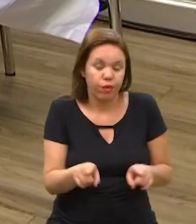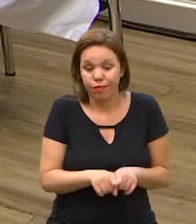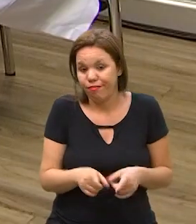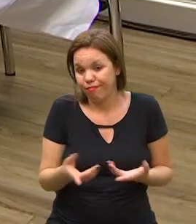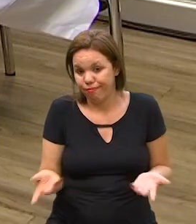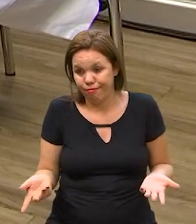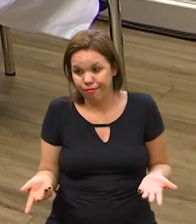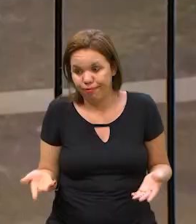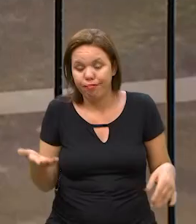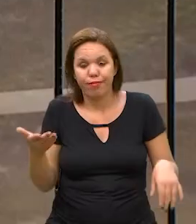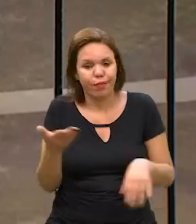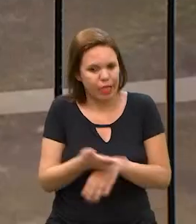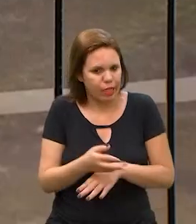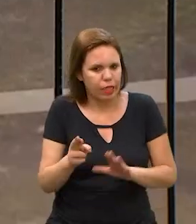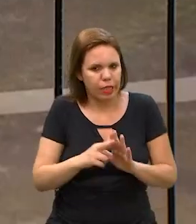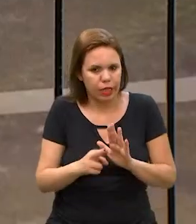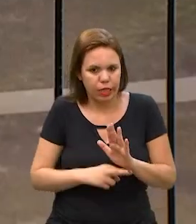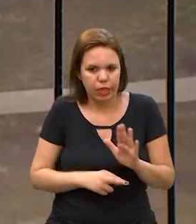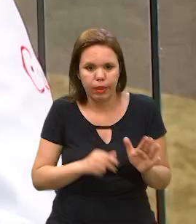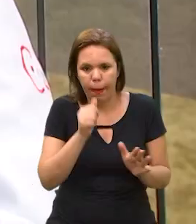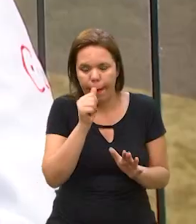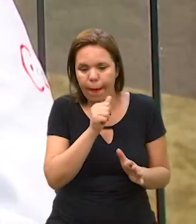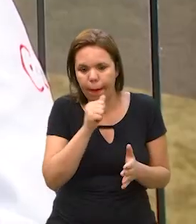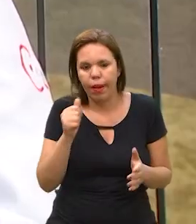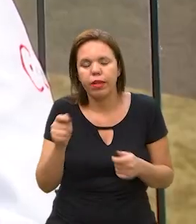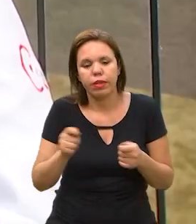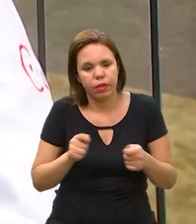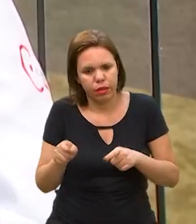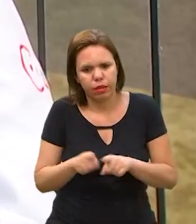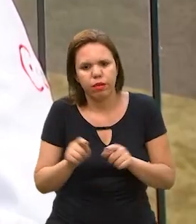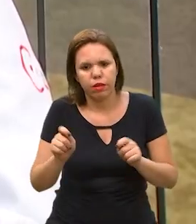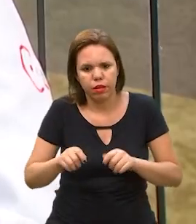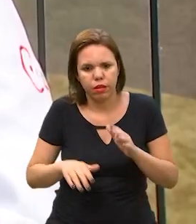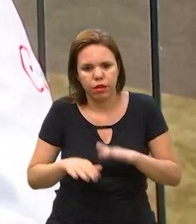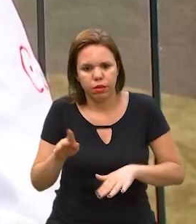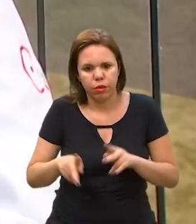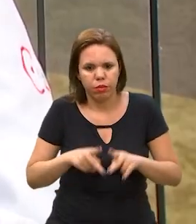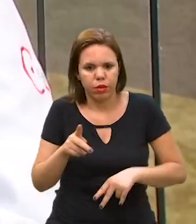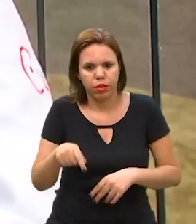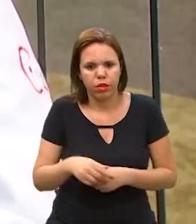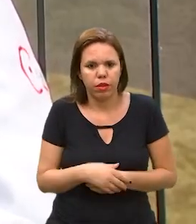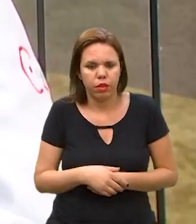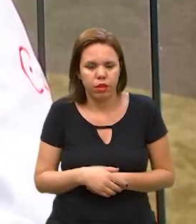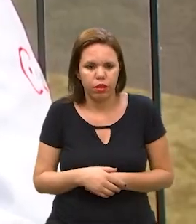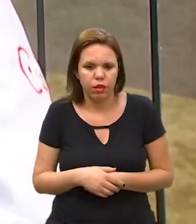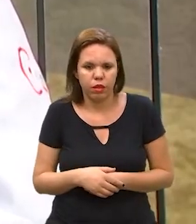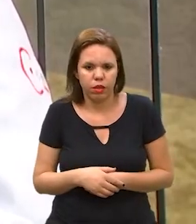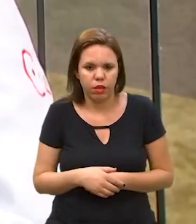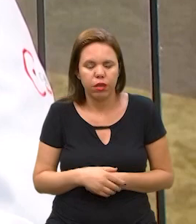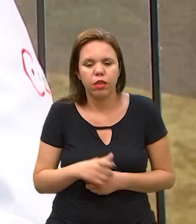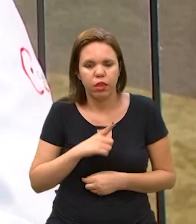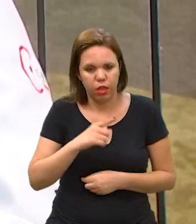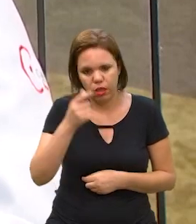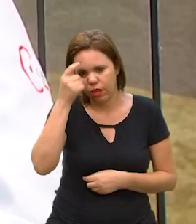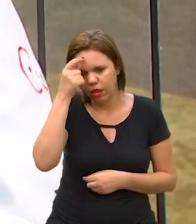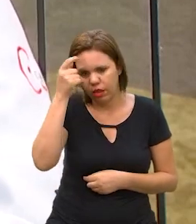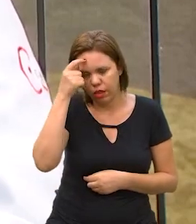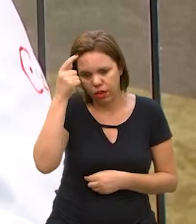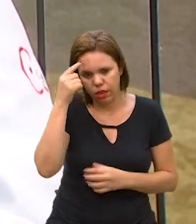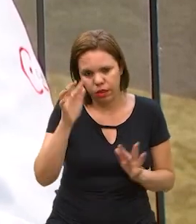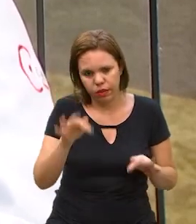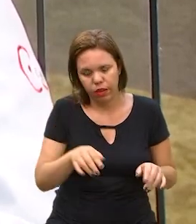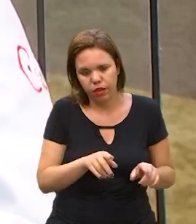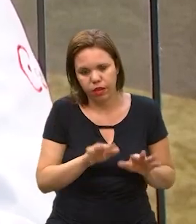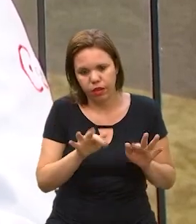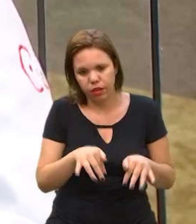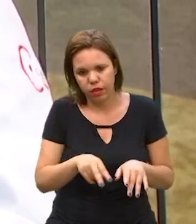pessoa fazer, ela tem que entrar numa na regra de verdade, alimentação. na verdade, eu acho até que compensa para a pessoa tomar ciência